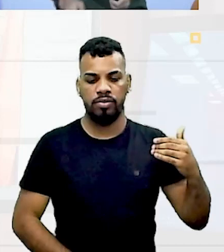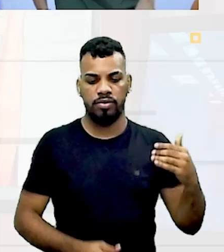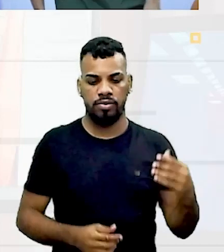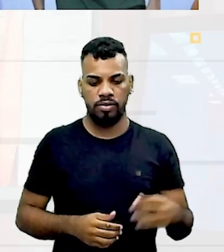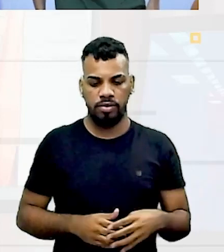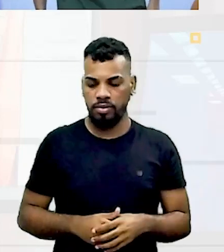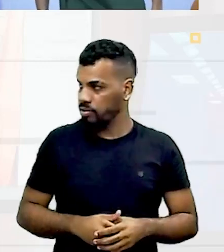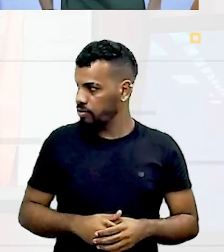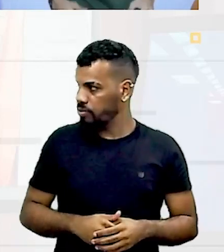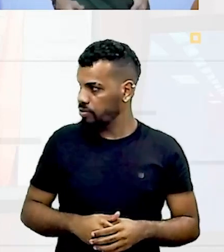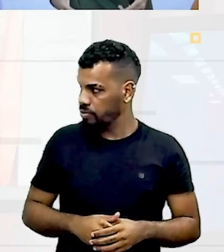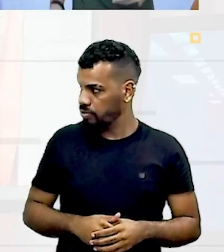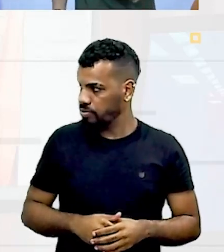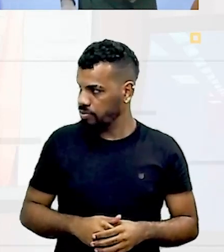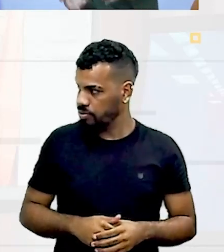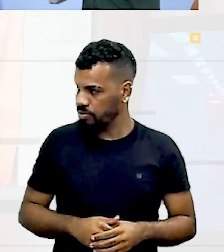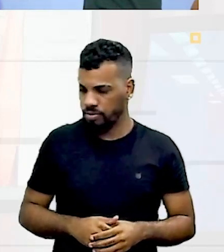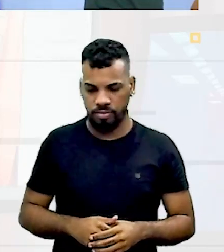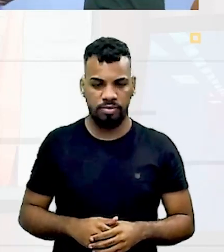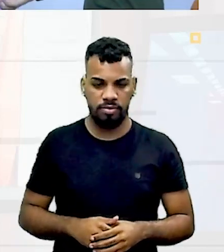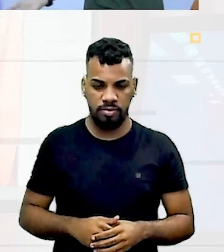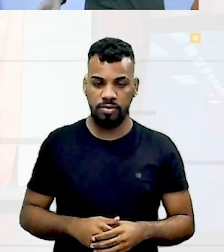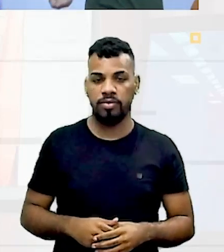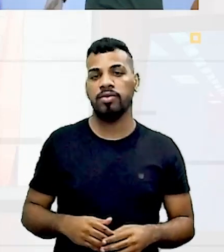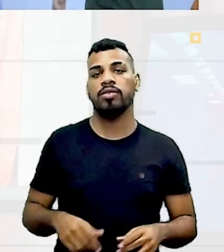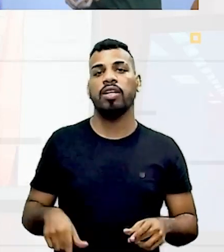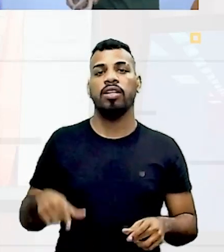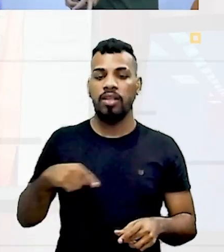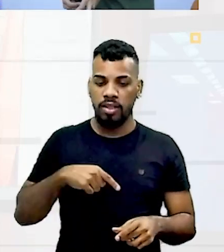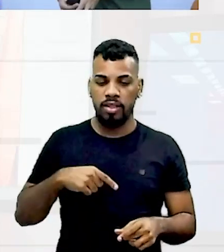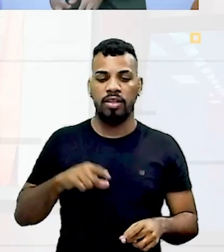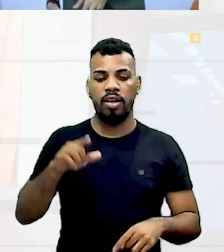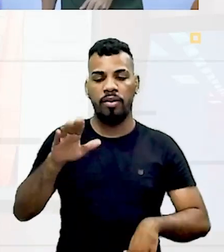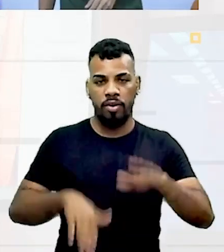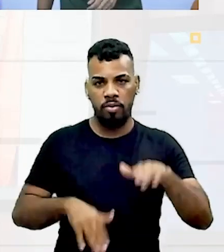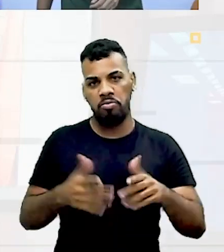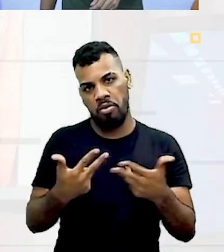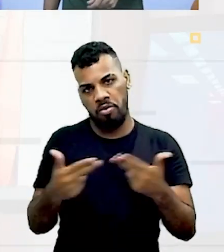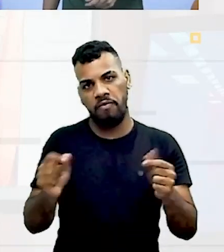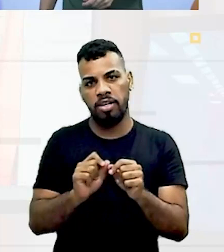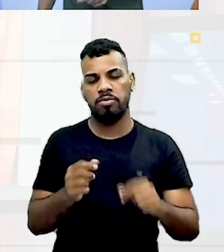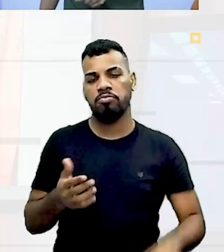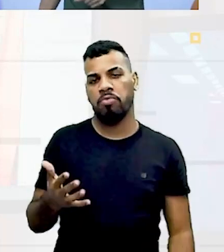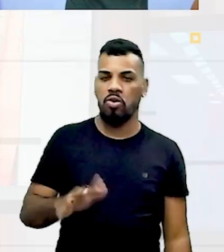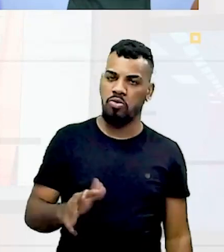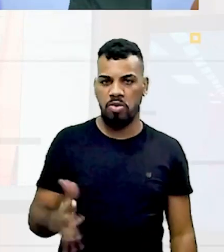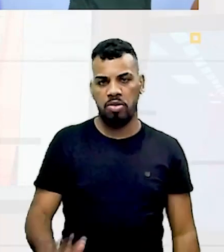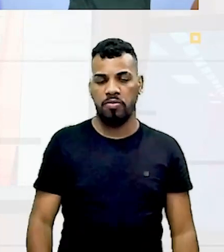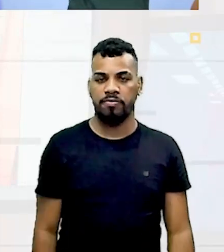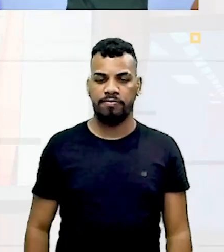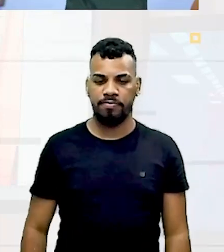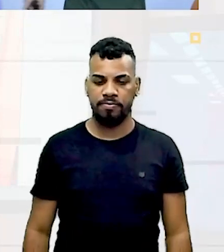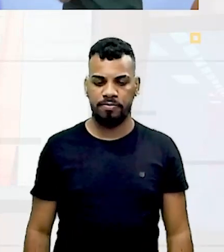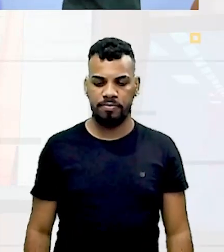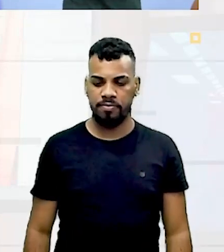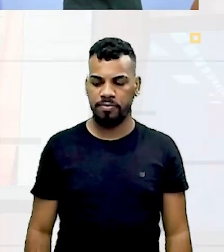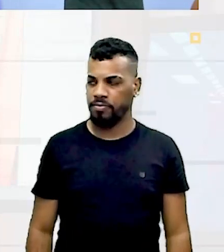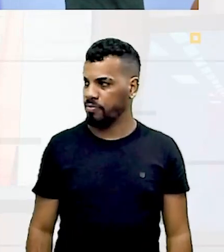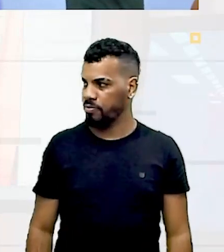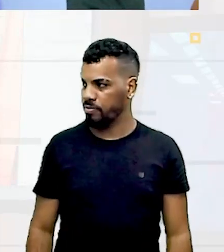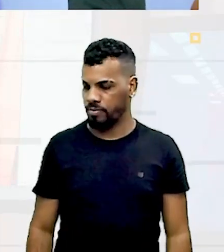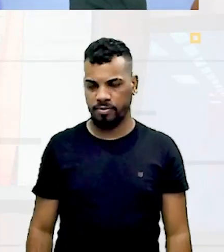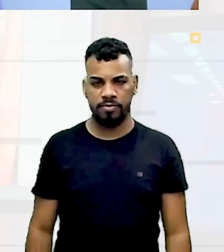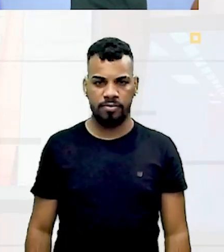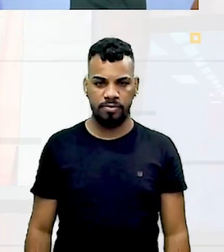Então, geralmente ela é usada justamente para produzir algo mais orgânico mesmo. E junto com ela, algo que eles usam